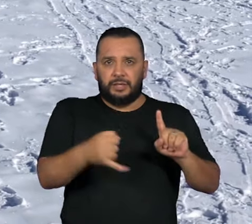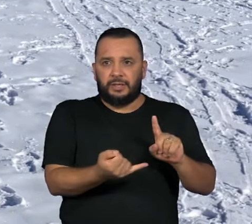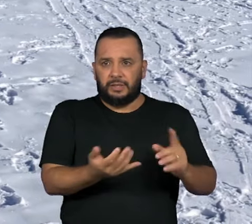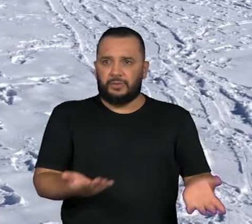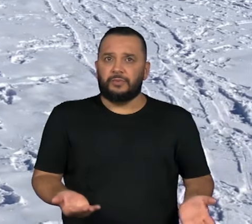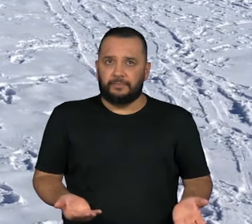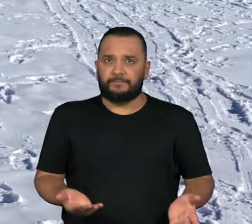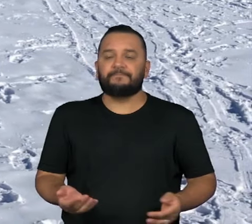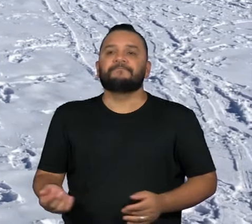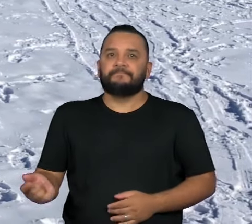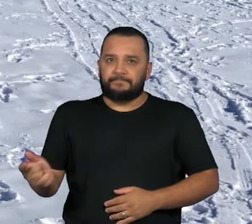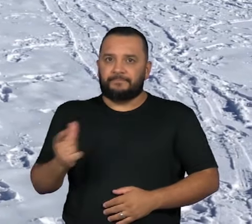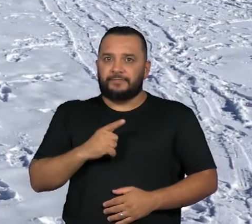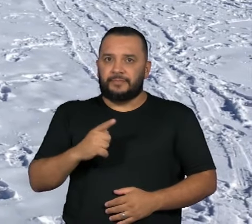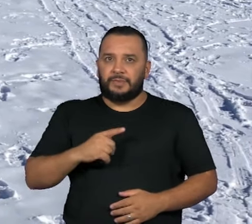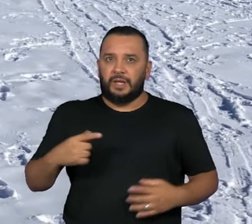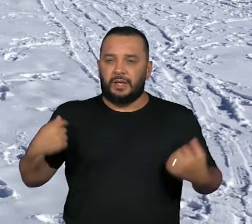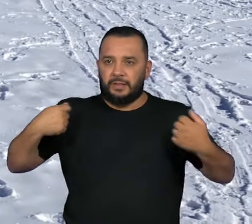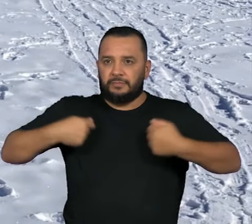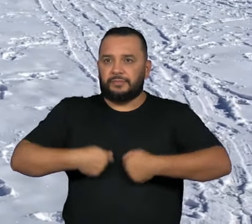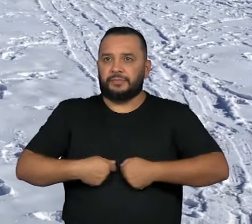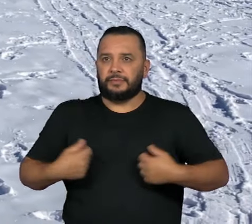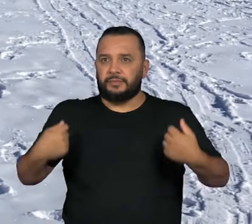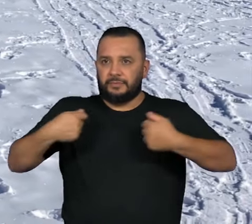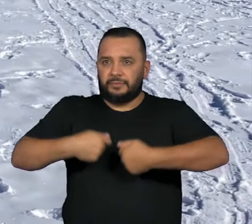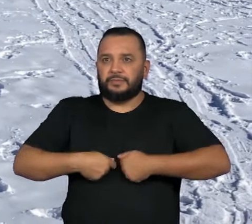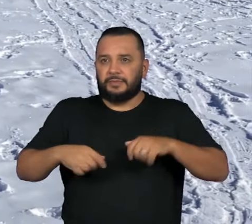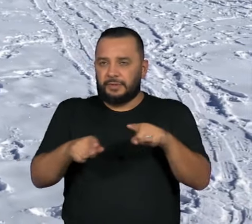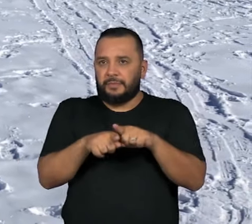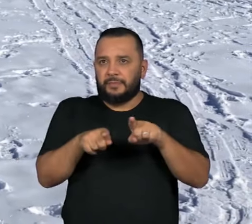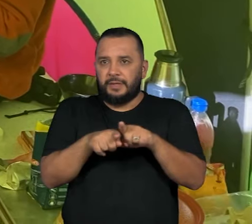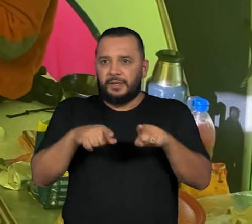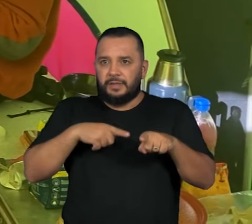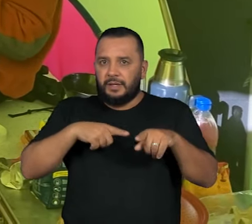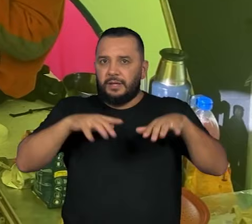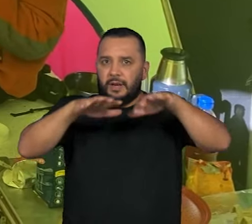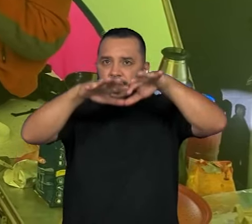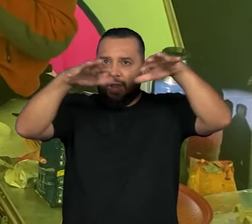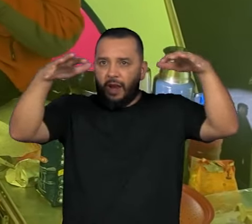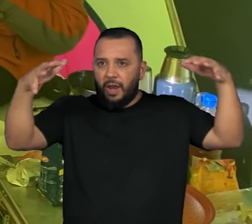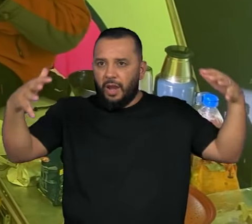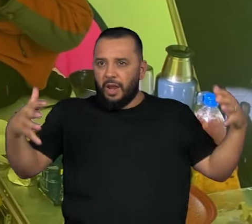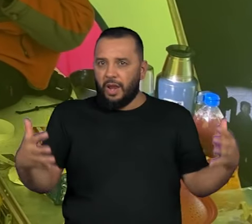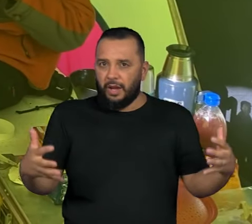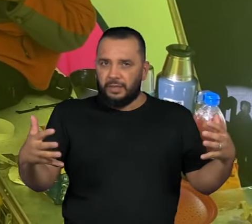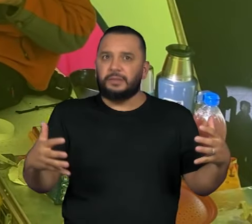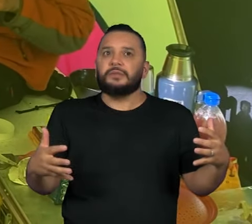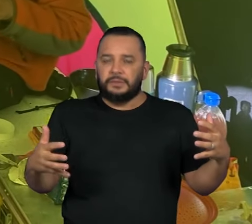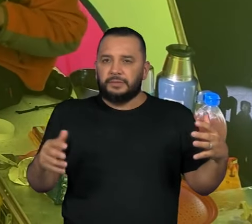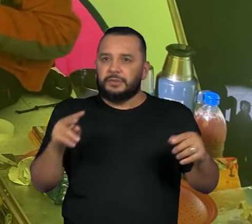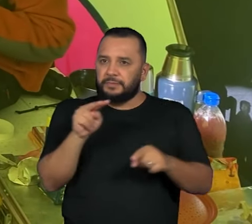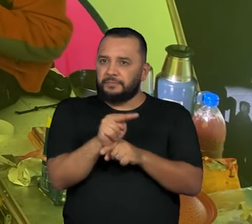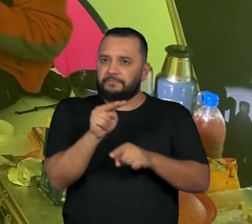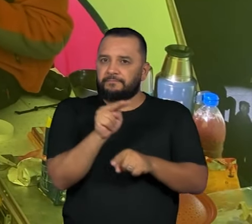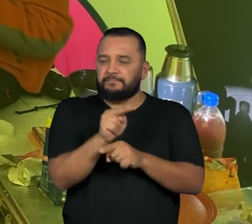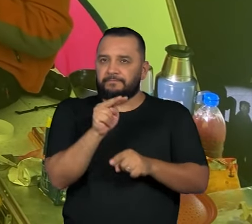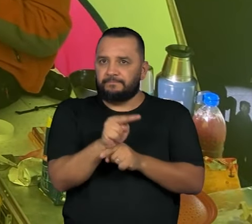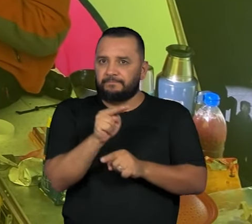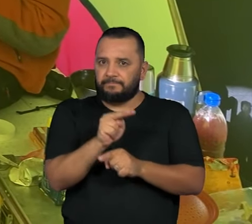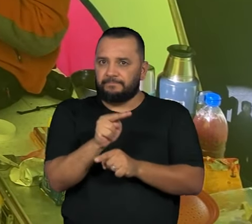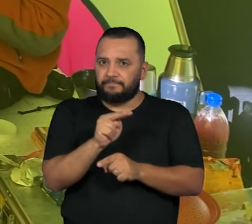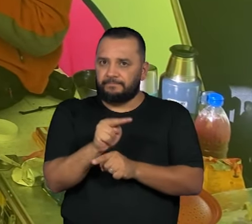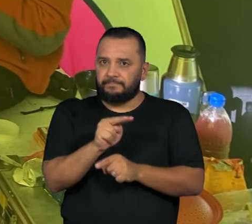Várias camadas de roupas polares, mas também as nossas barracas polares, que são isotérmicas, que permite o